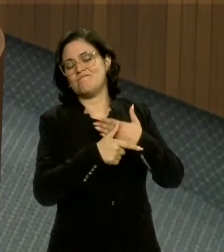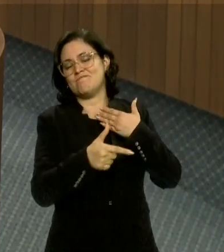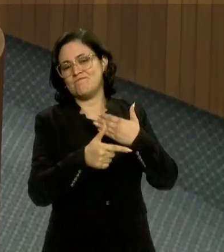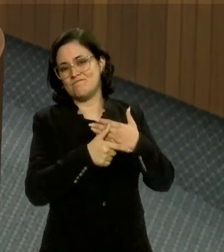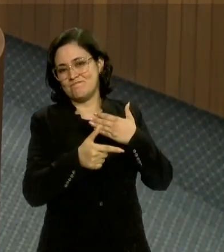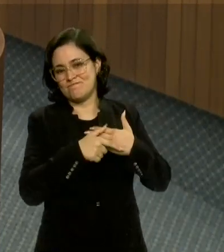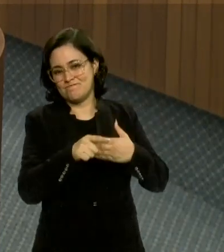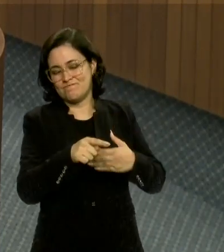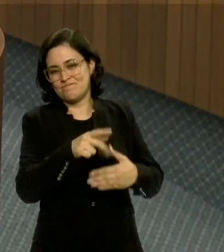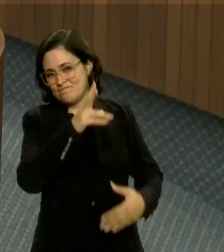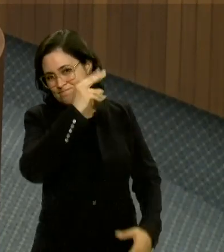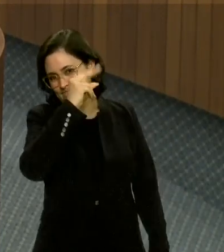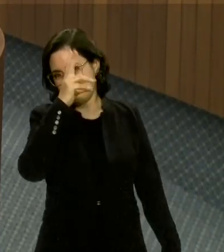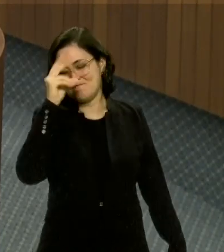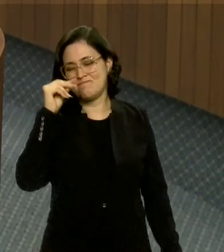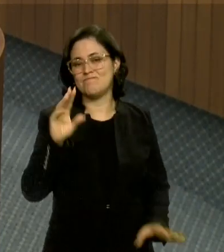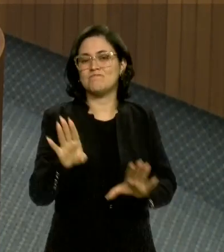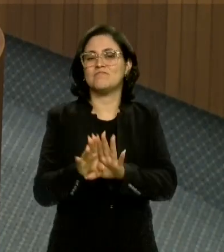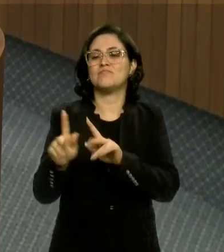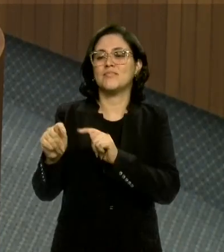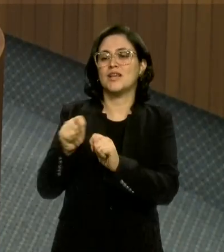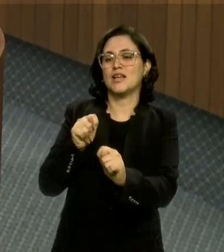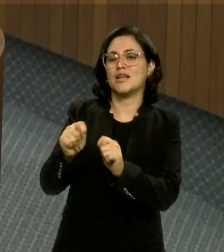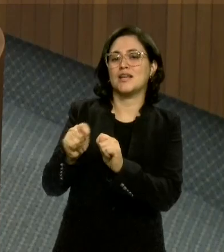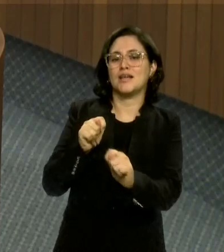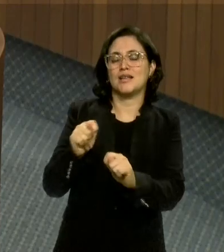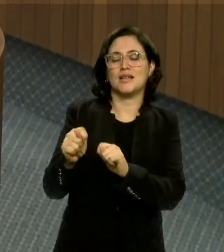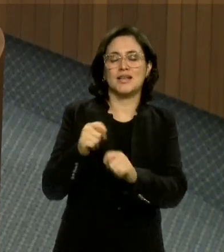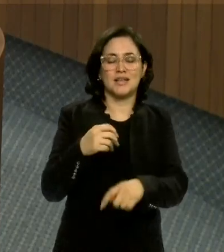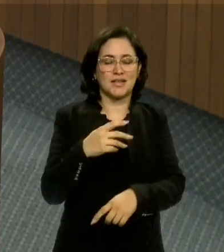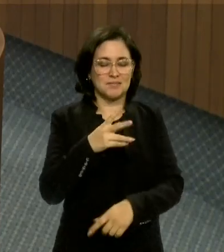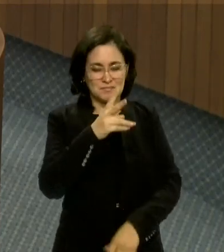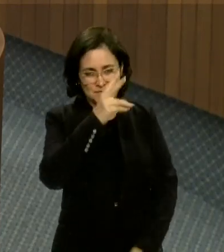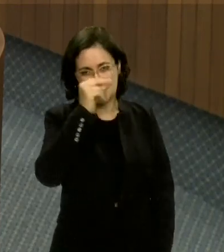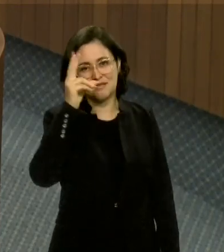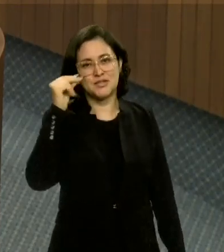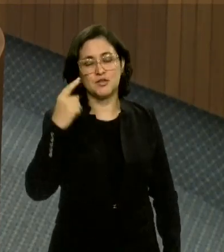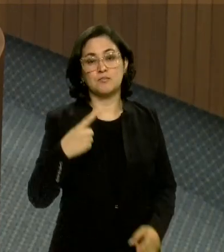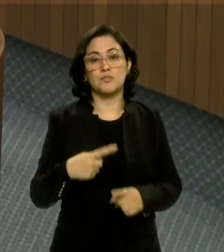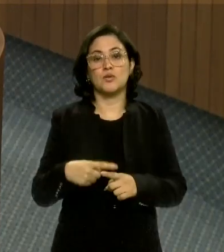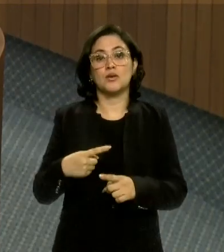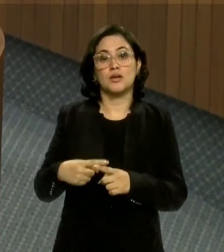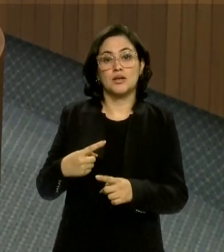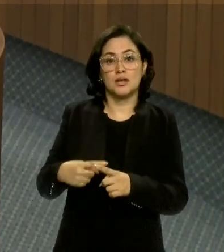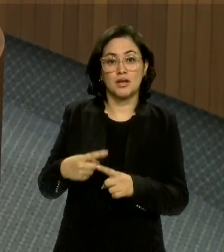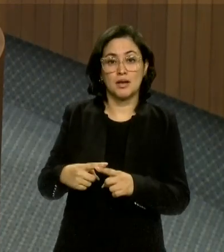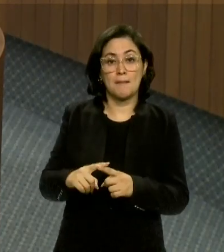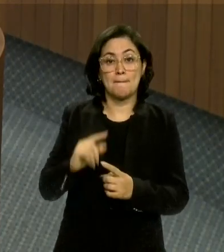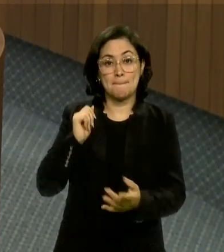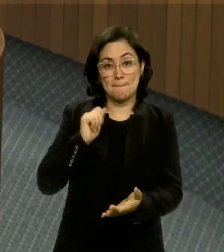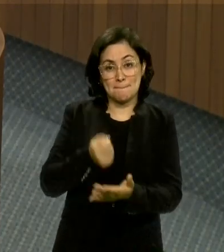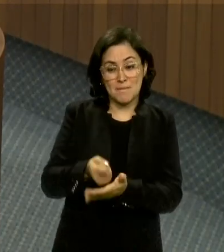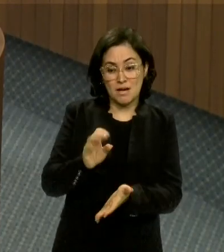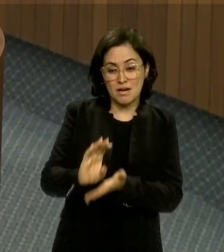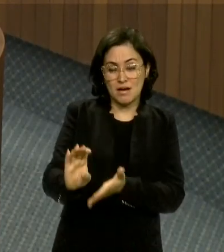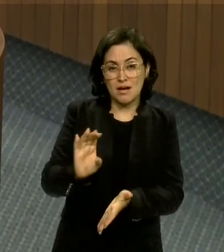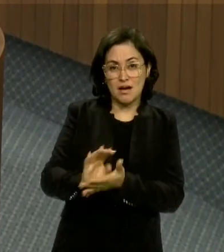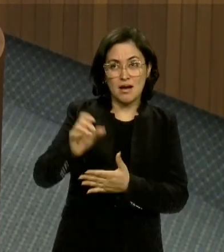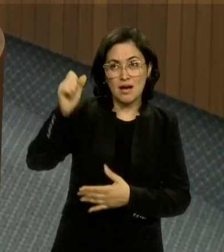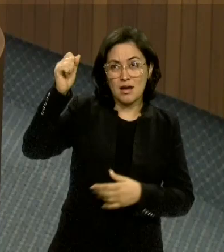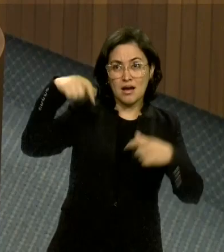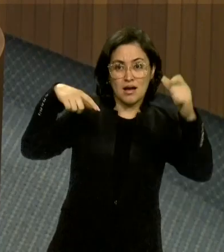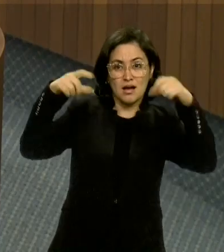político e econômico que tem. Porque a contribuição de iluminação pública, que é uma taxa altíssima que as pessoas